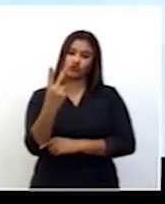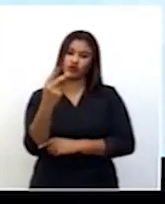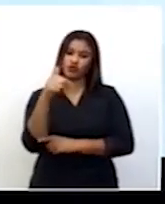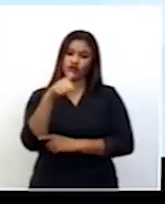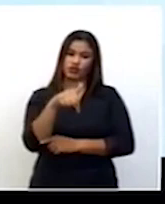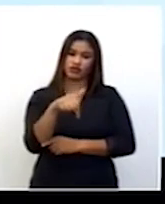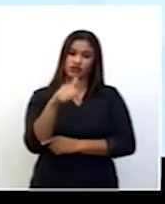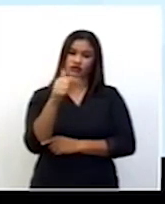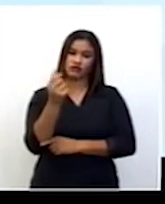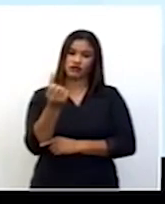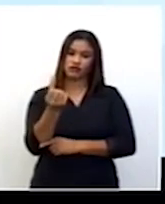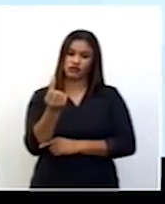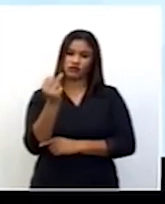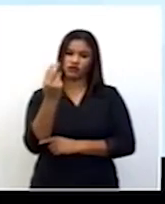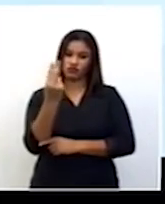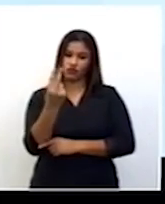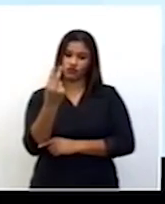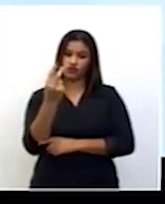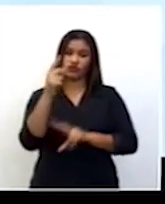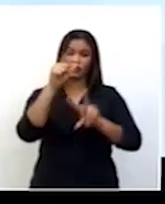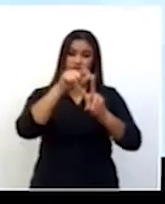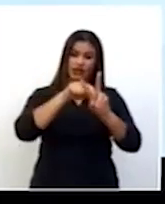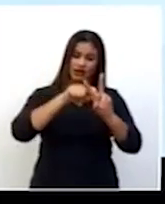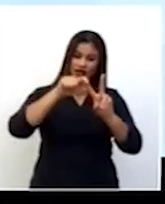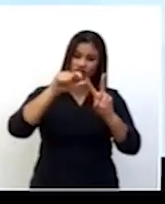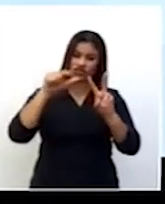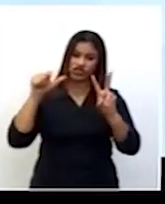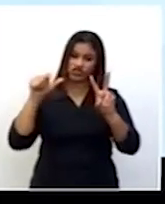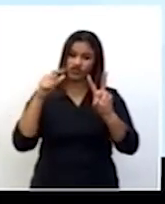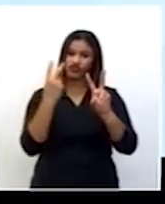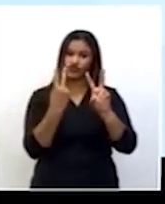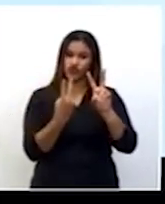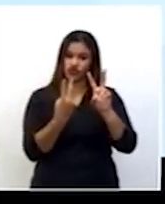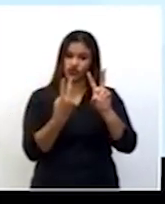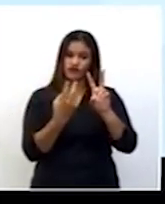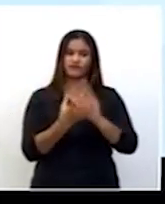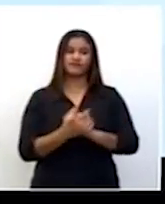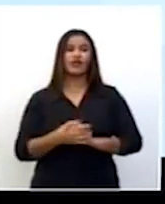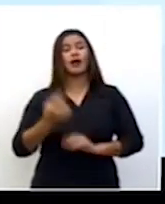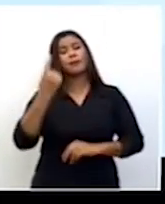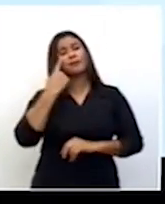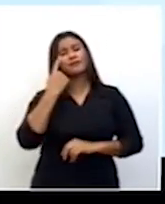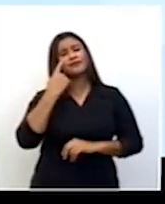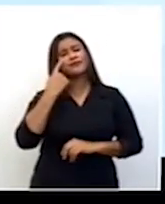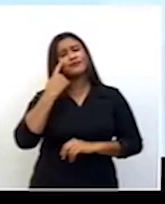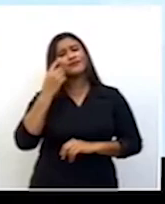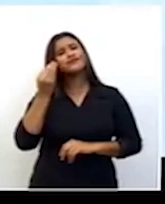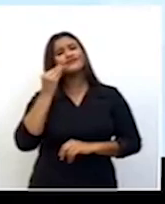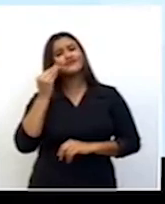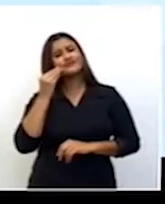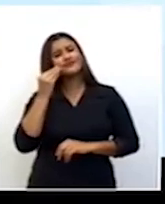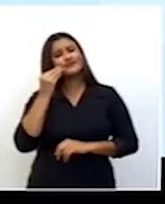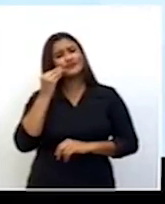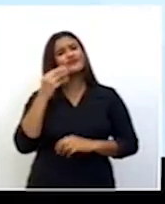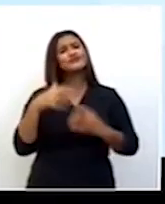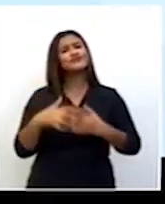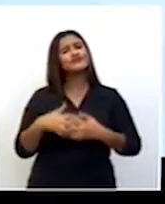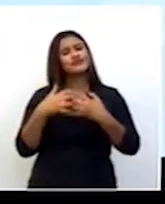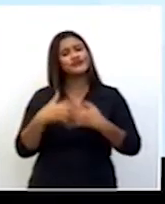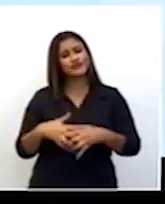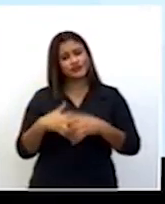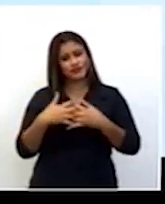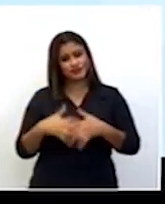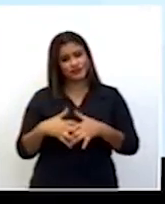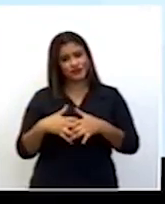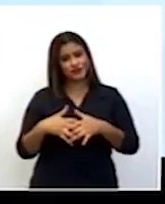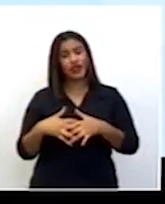32.762 raiz de 2. Mas vem aqui comigo, vamos tentar fazer, né? Vamos tentar executar na seguinte forma. O